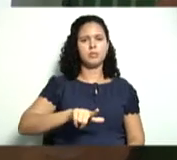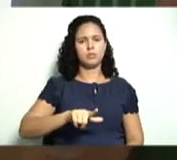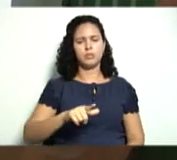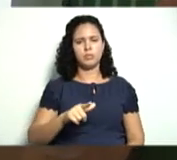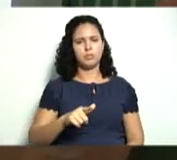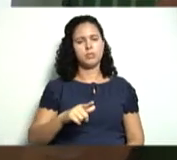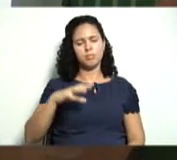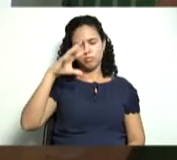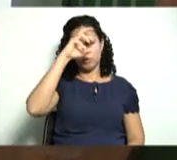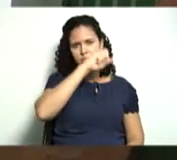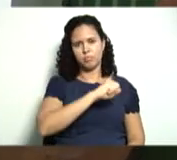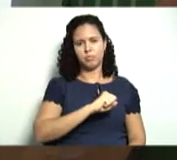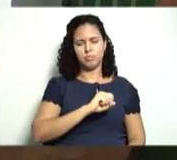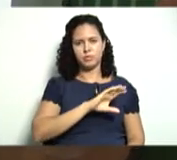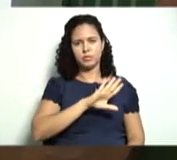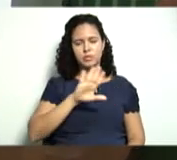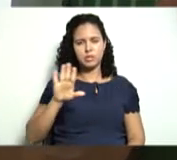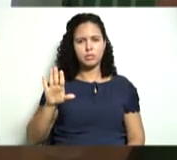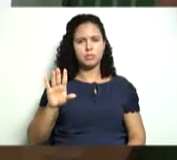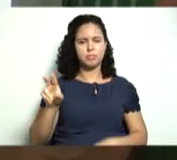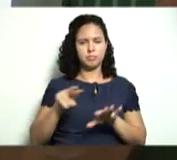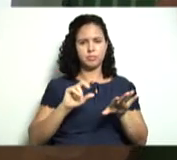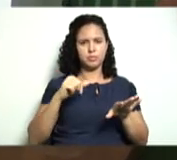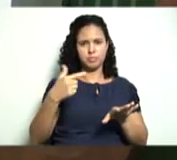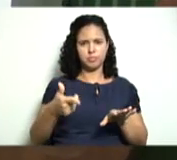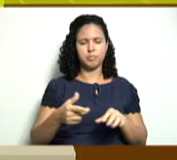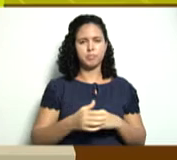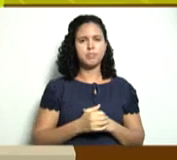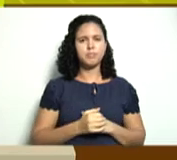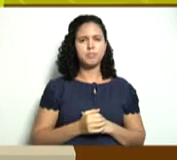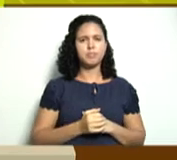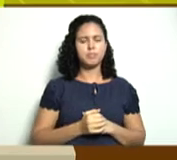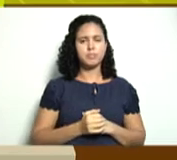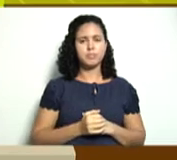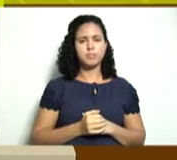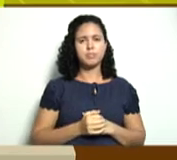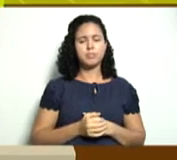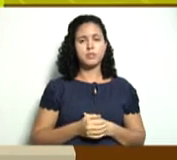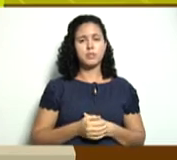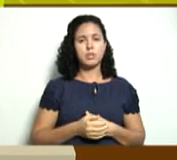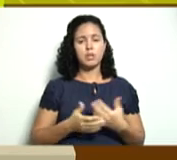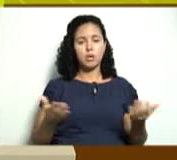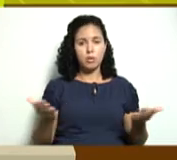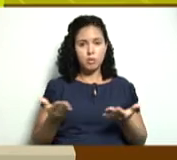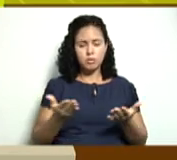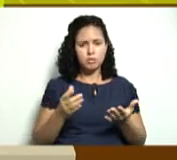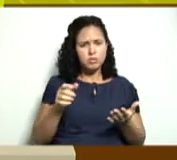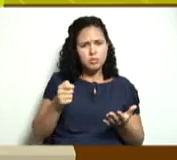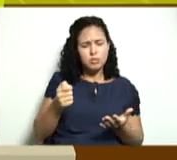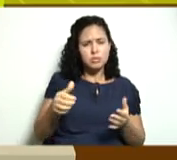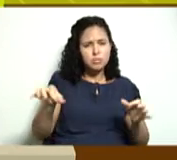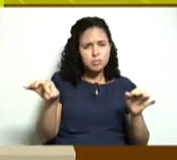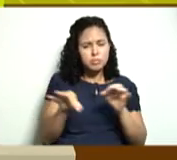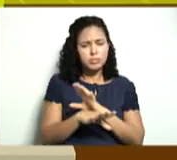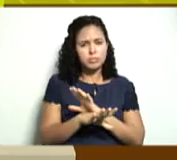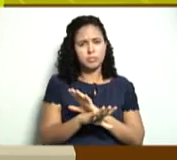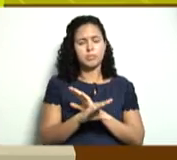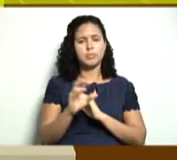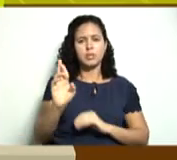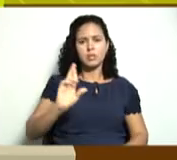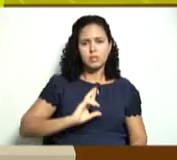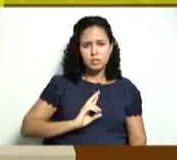desempenho peter a próxima aula nossa aula já está quase acabando galera mas me diz aí